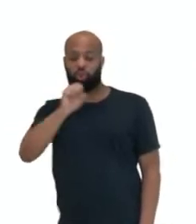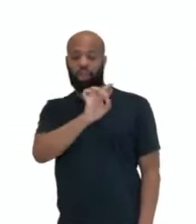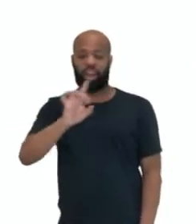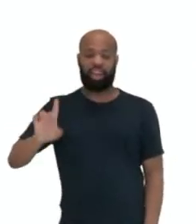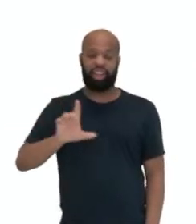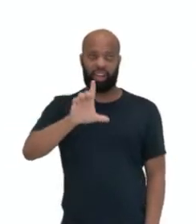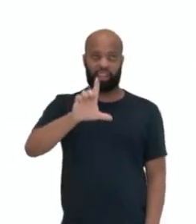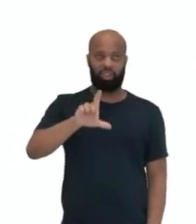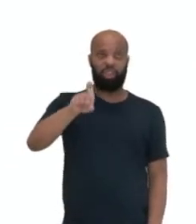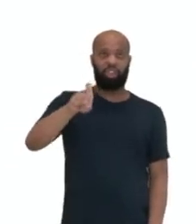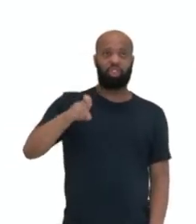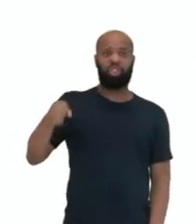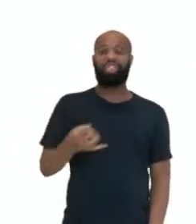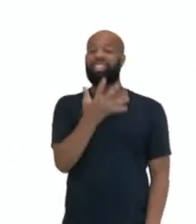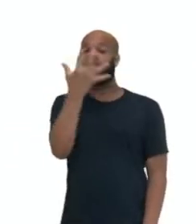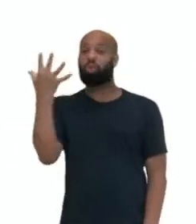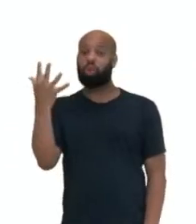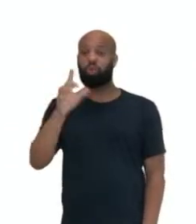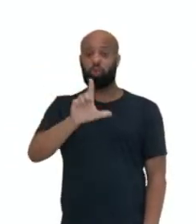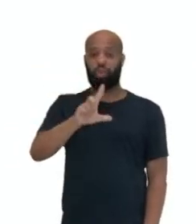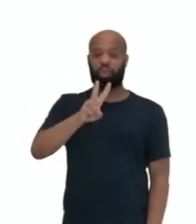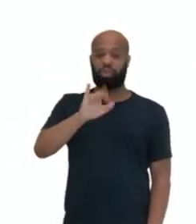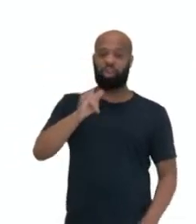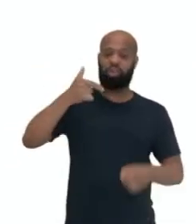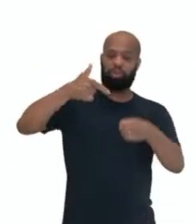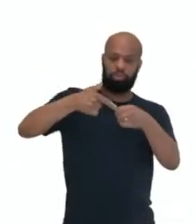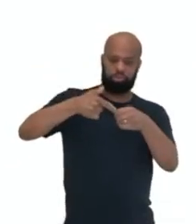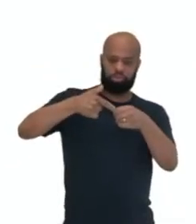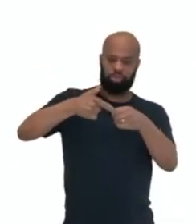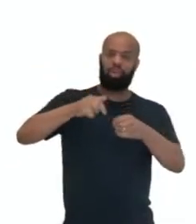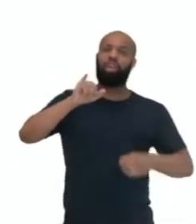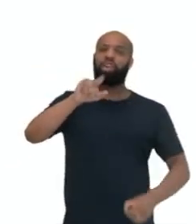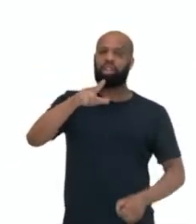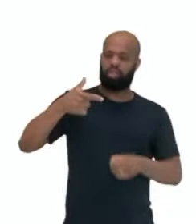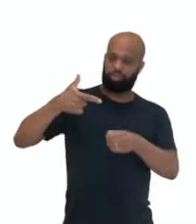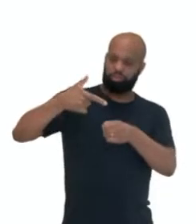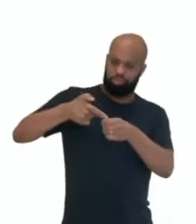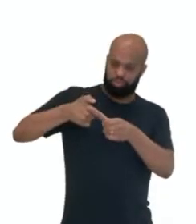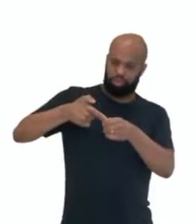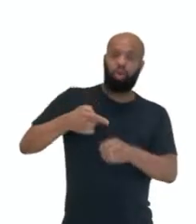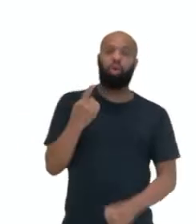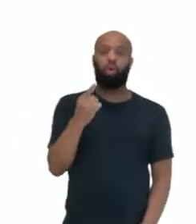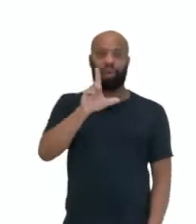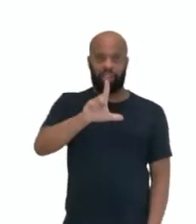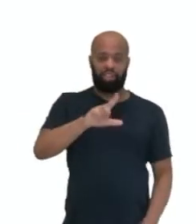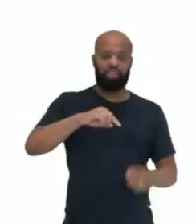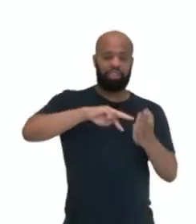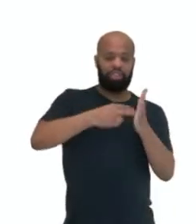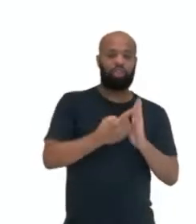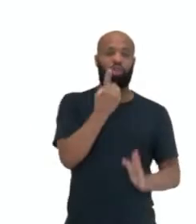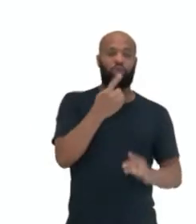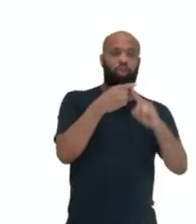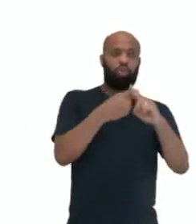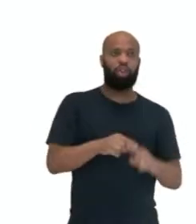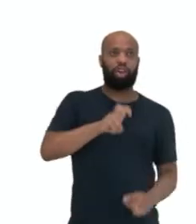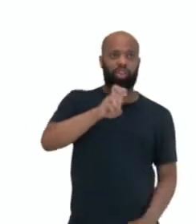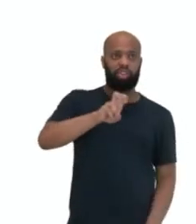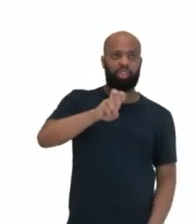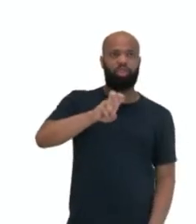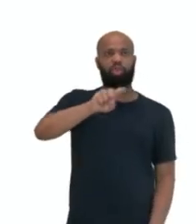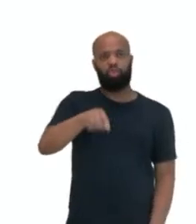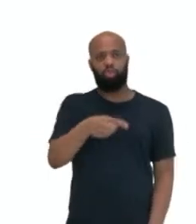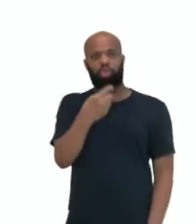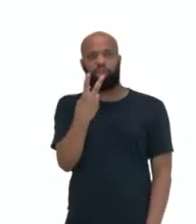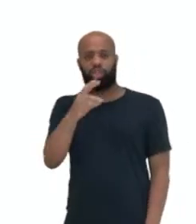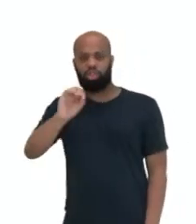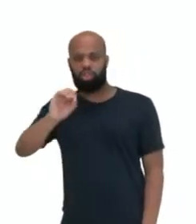X é a quantidade de litros que você vai abastecer, ok? Então, se você abastece 1 litro, é 1 vezes R$